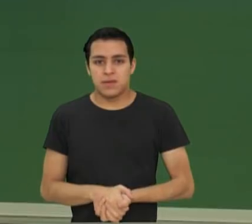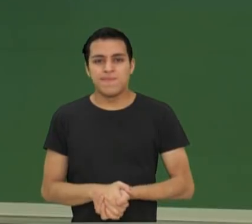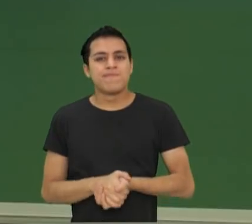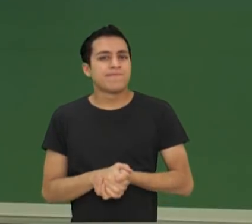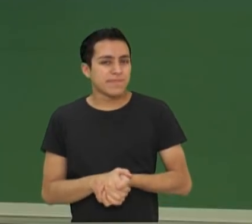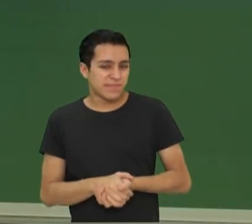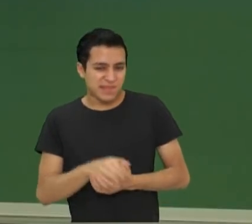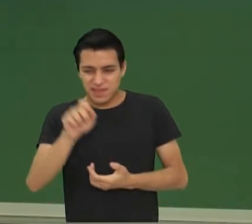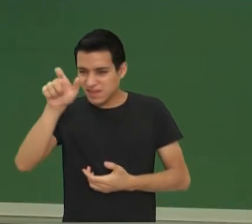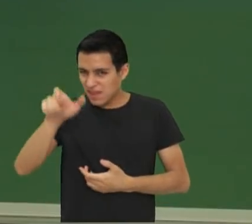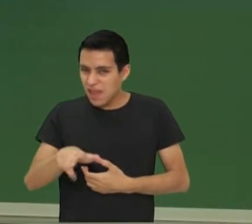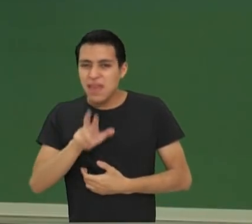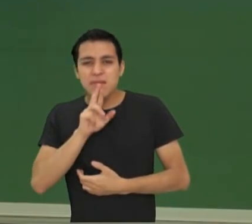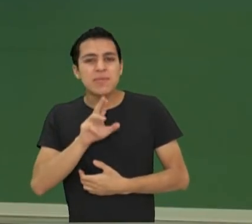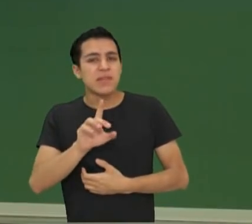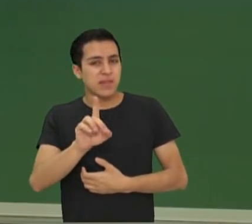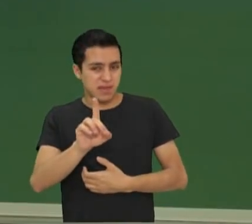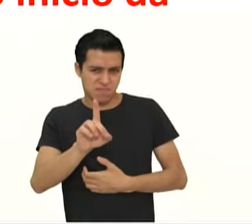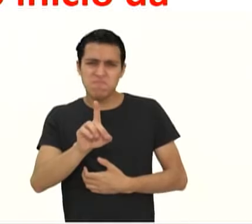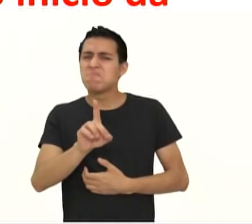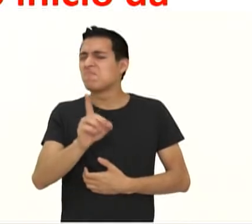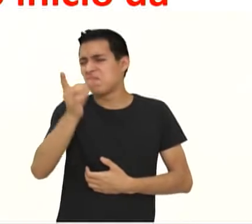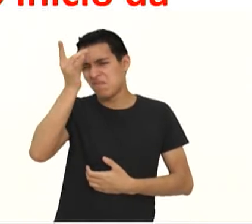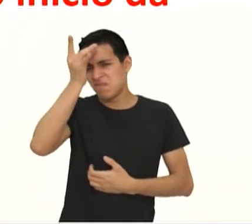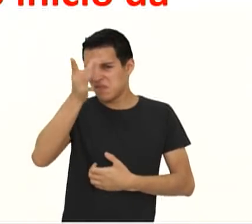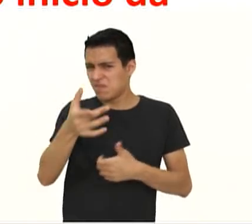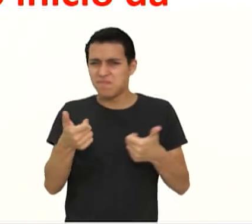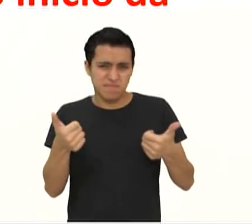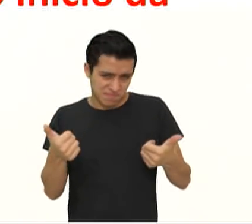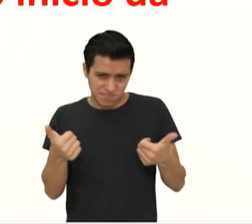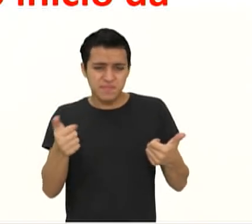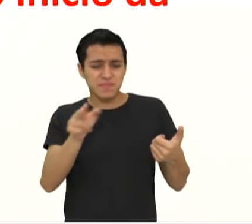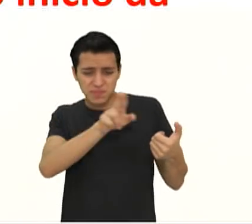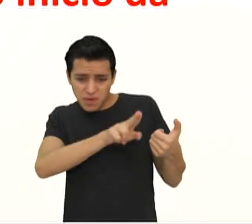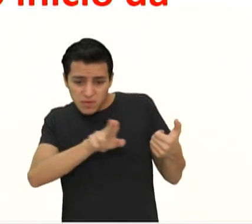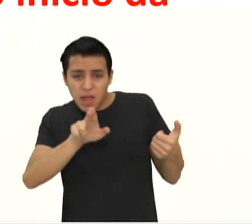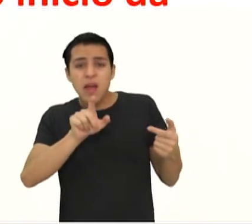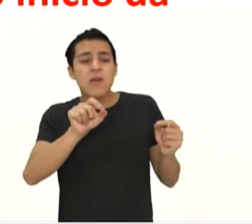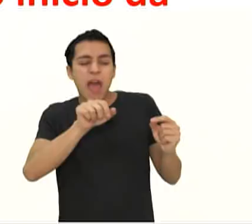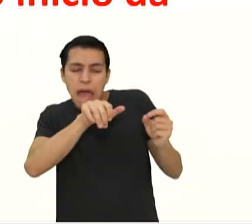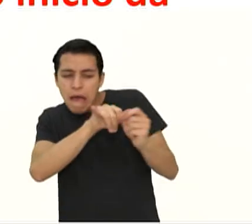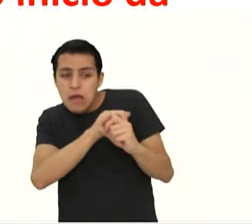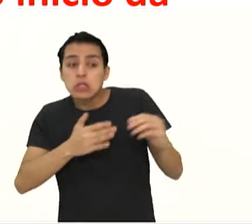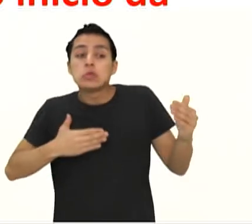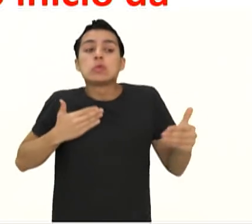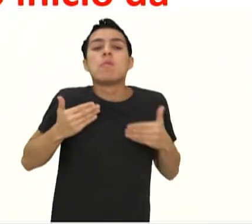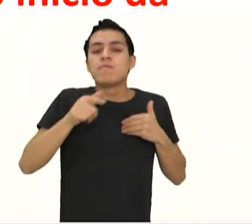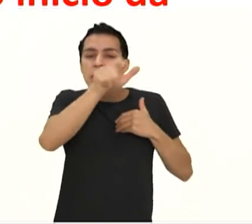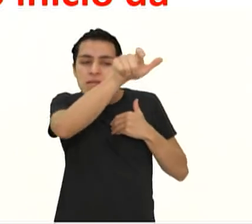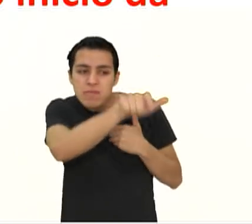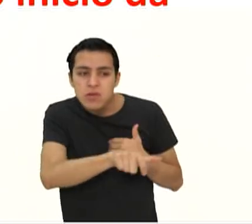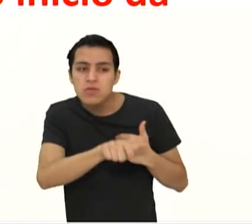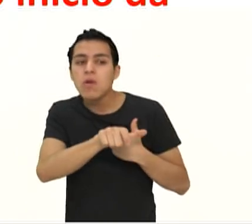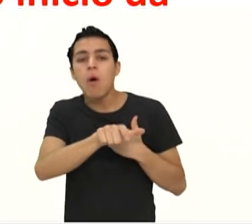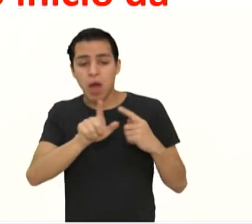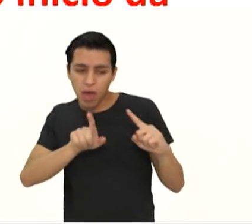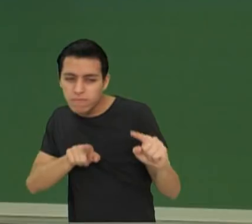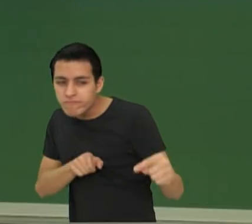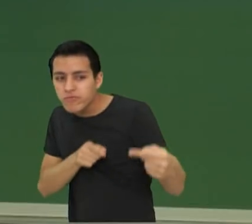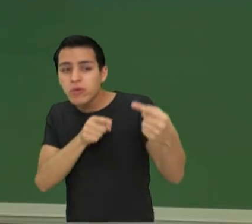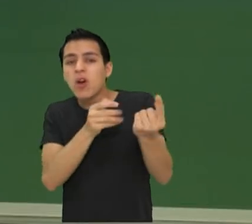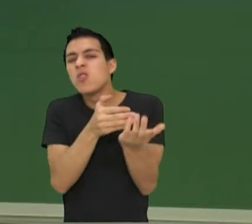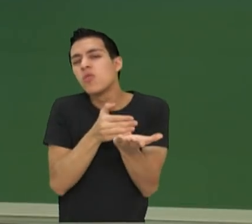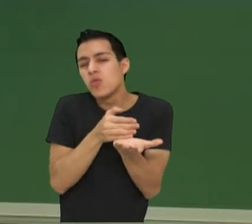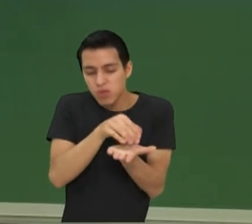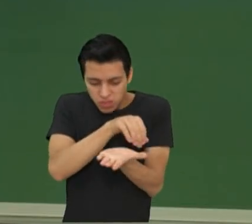Quem respondeu a questão D ficou fácil, né? Usado para surpreender o adversário no início da partida. Então,